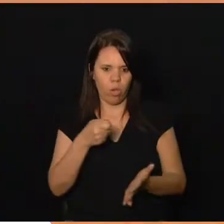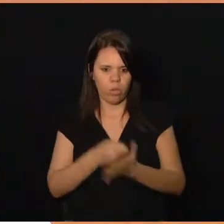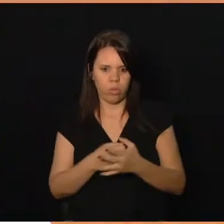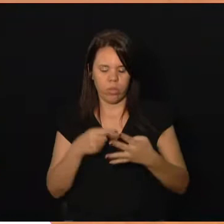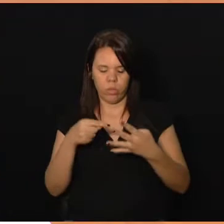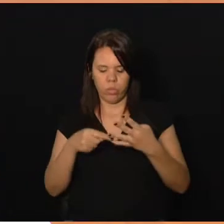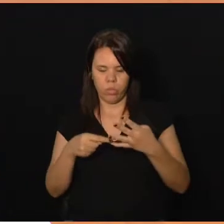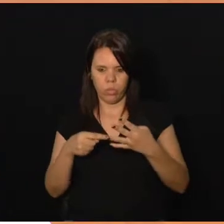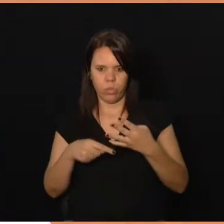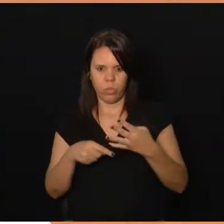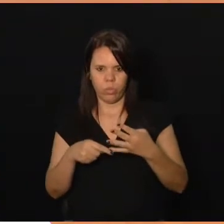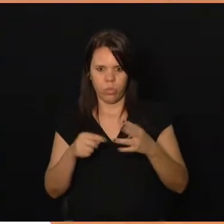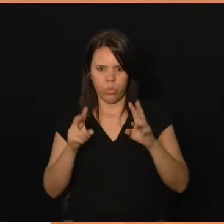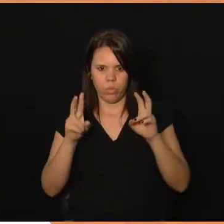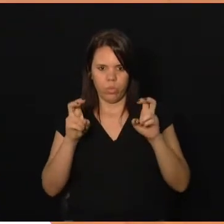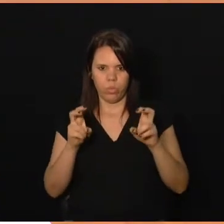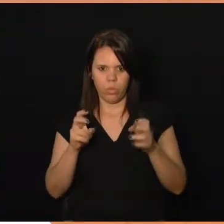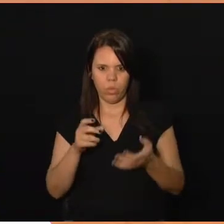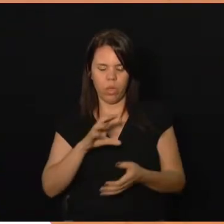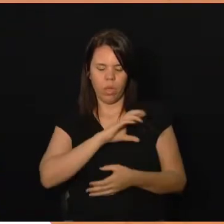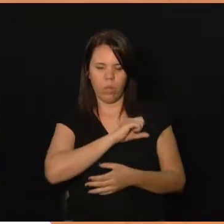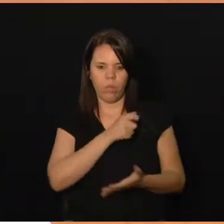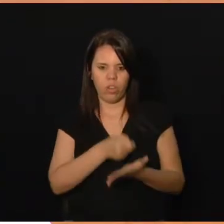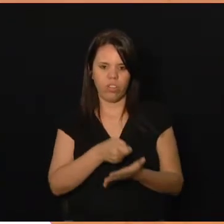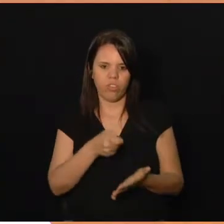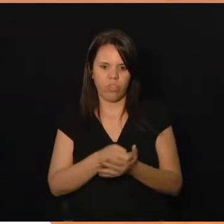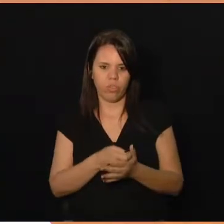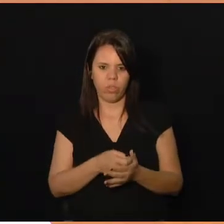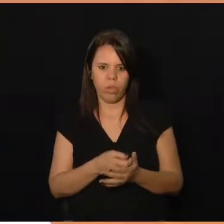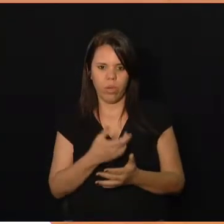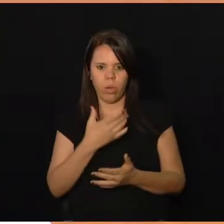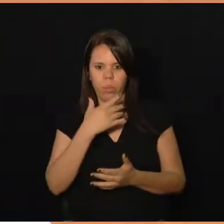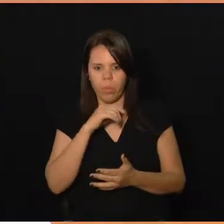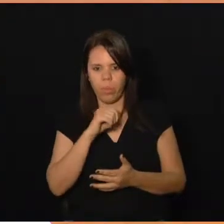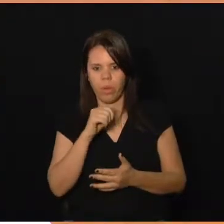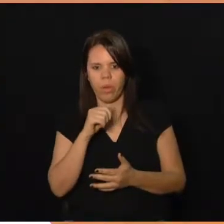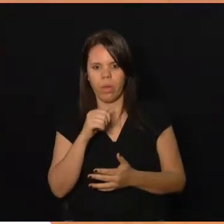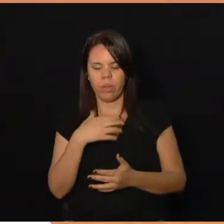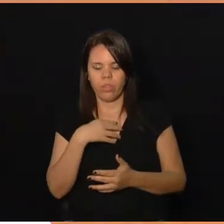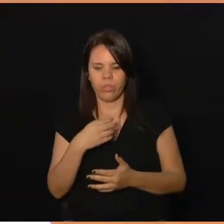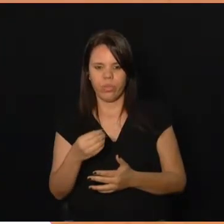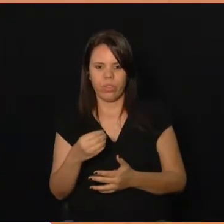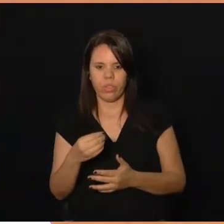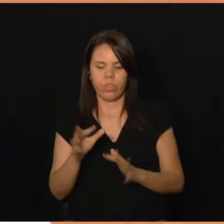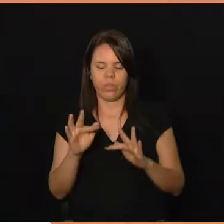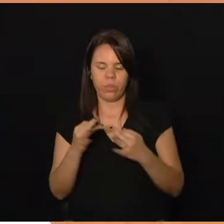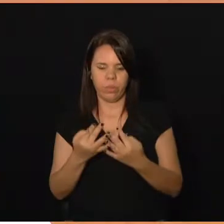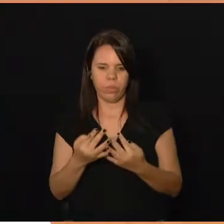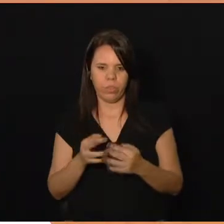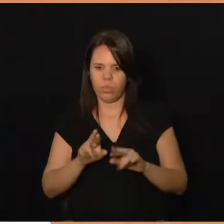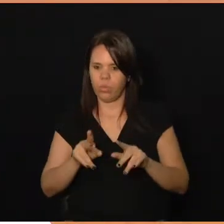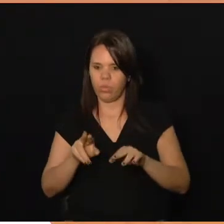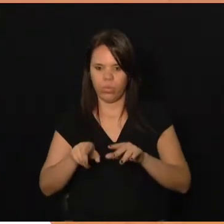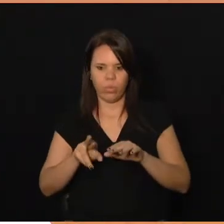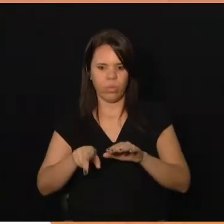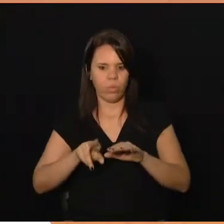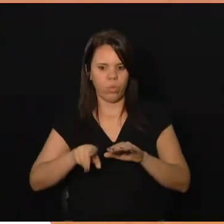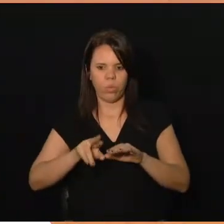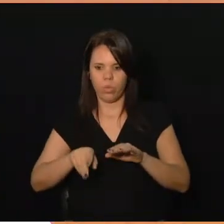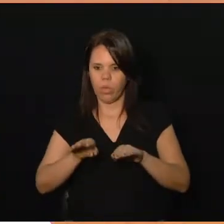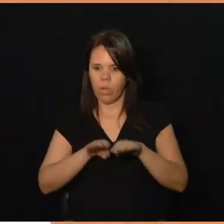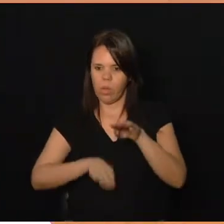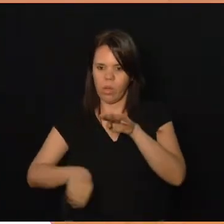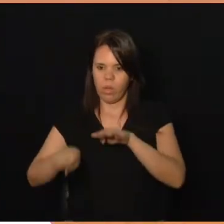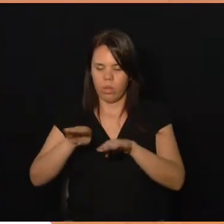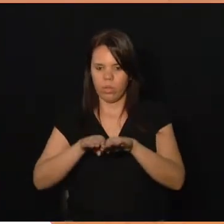5º princípio de amor exigente. Pais e filhos não são iguais. Então, é um grupo que eu recomendo para vocês. Sim. Acho que